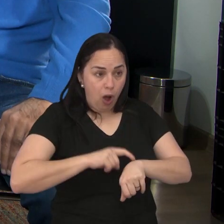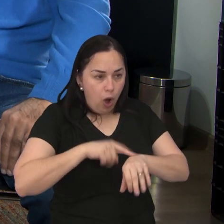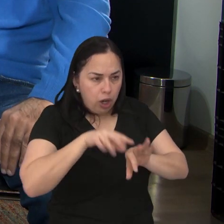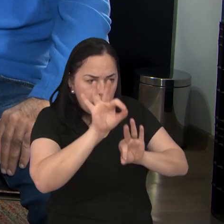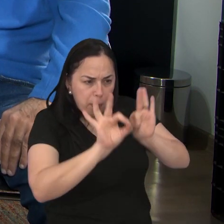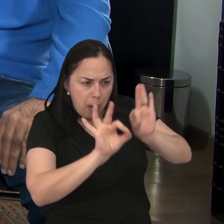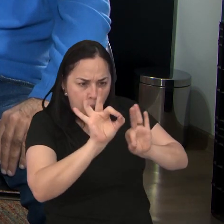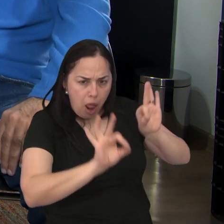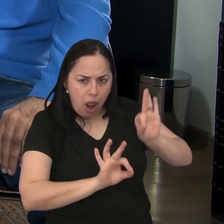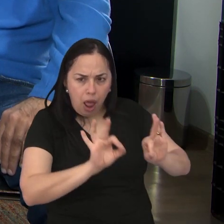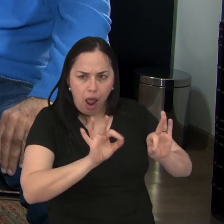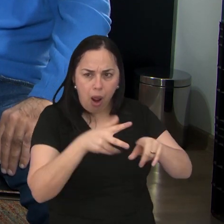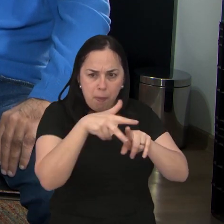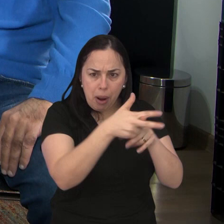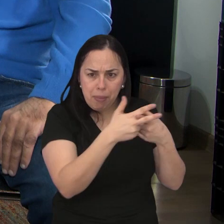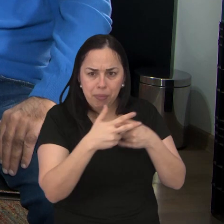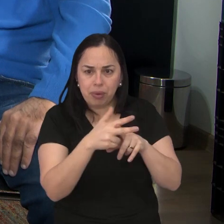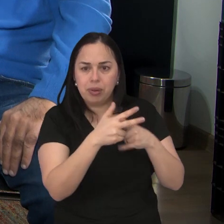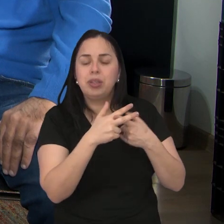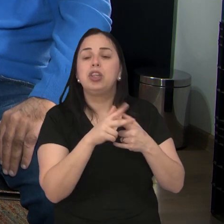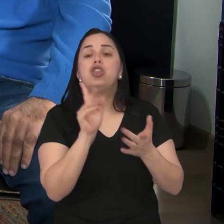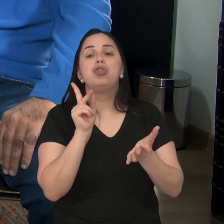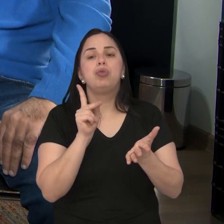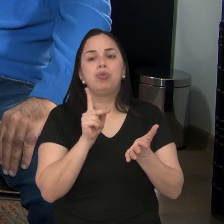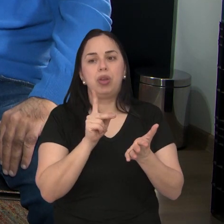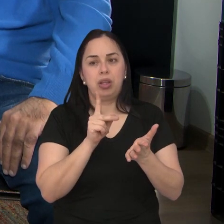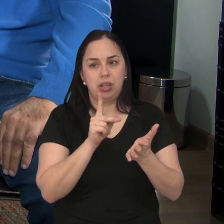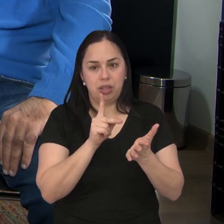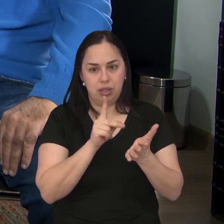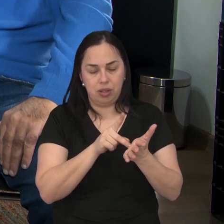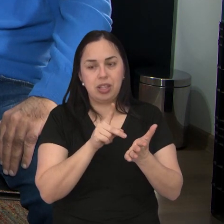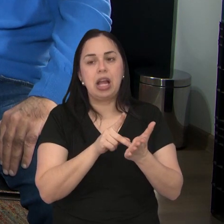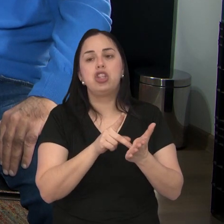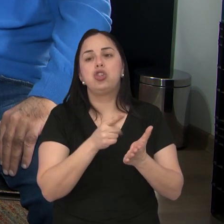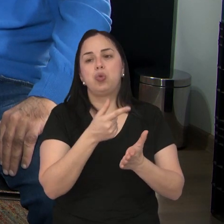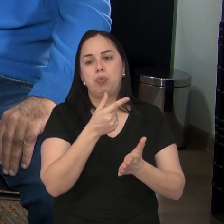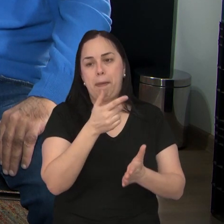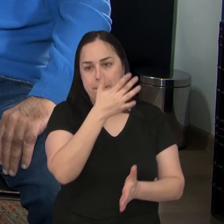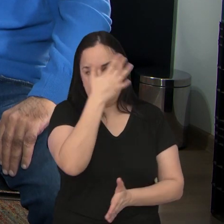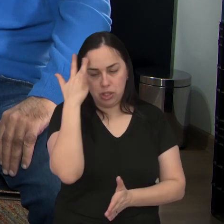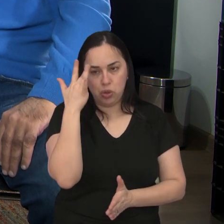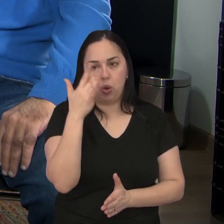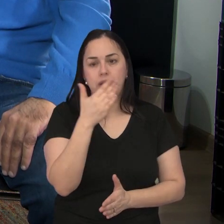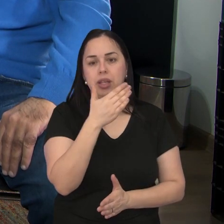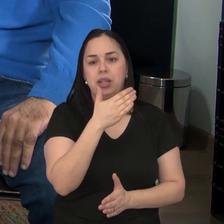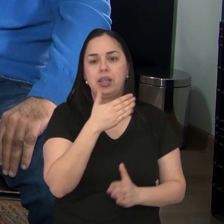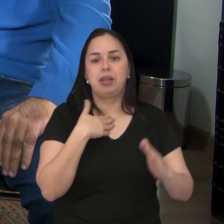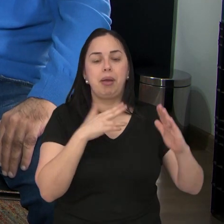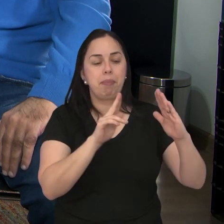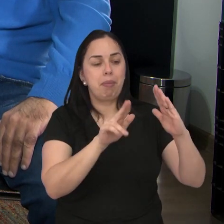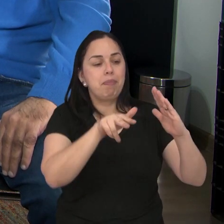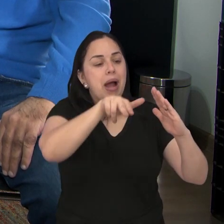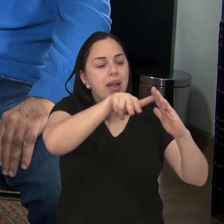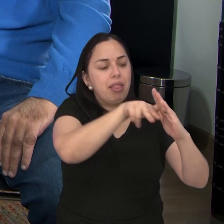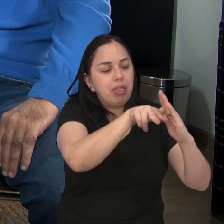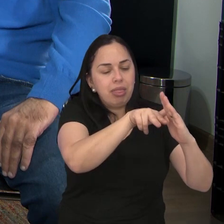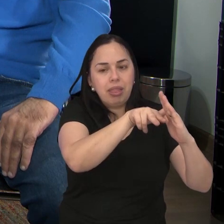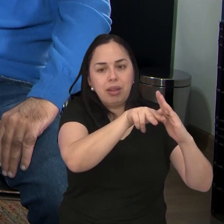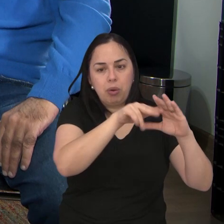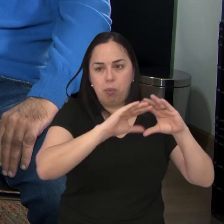de recuperação da igreja, né? Que era, de fato, a existência de um corpo